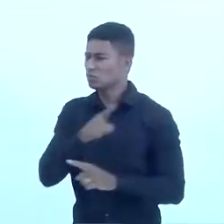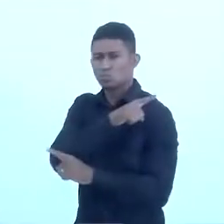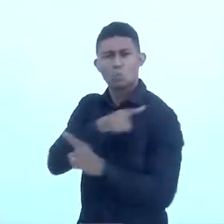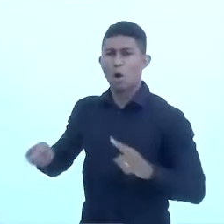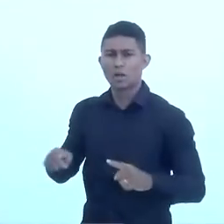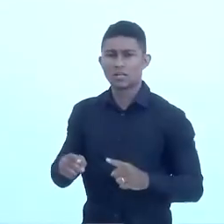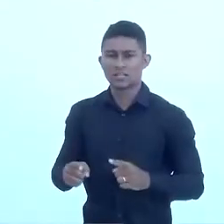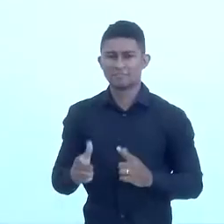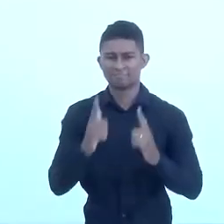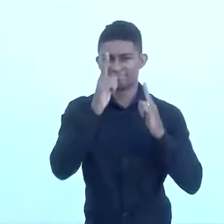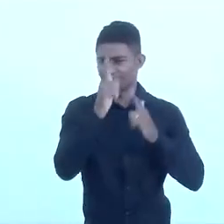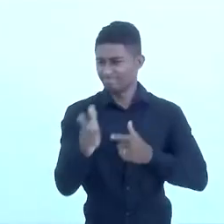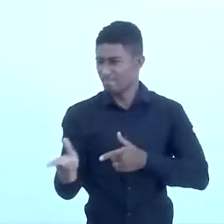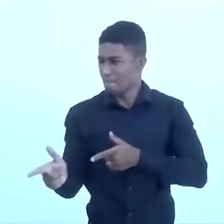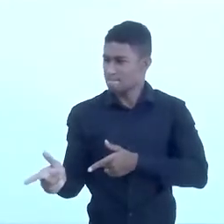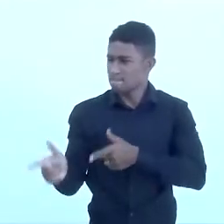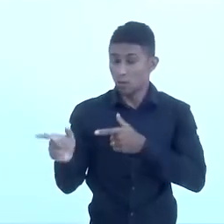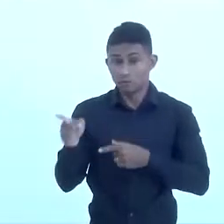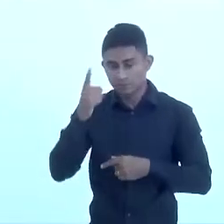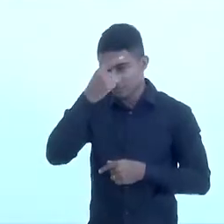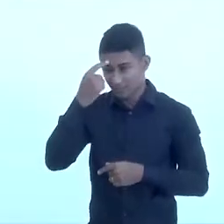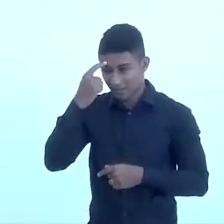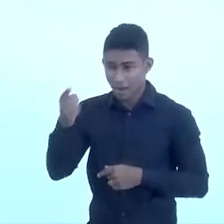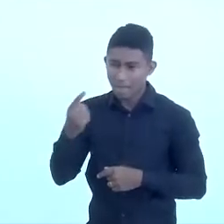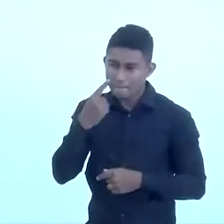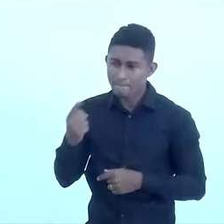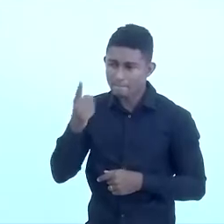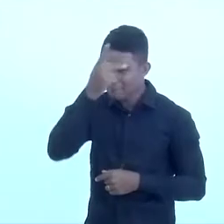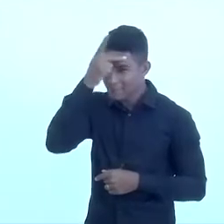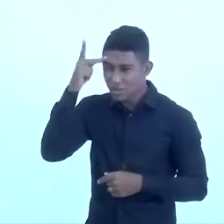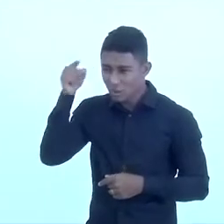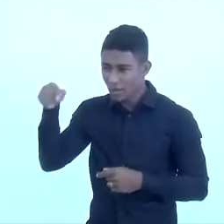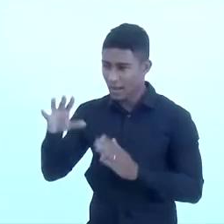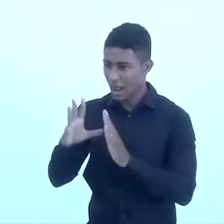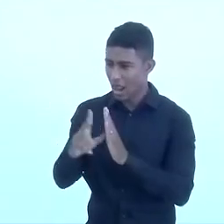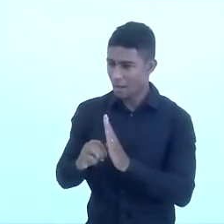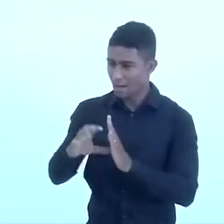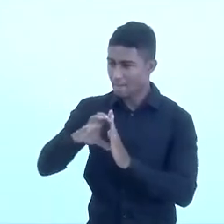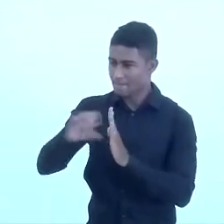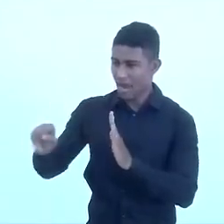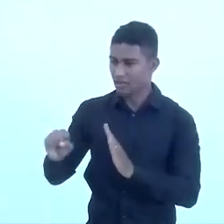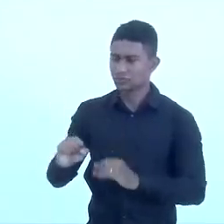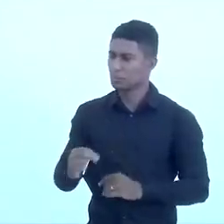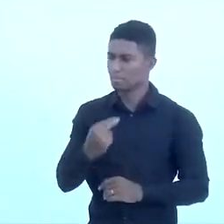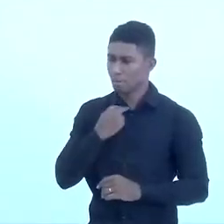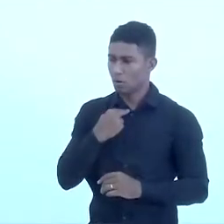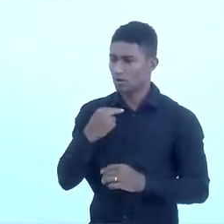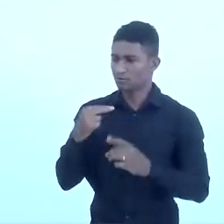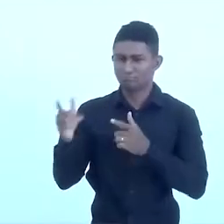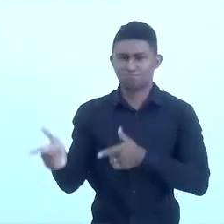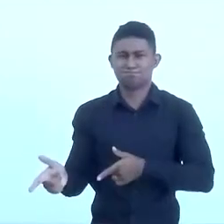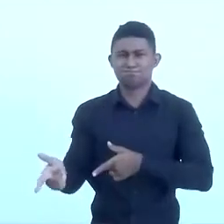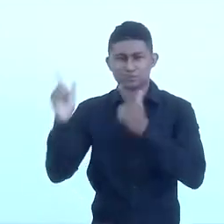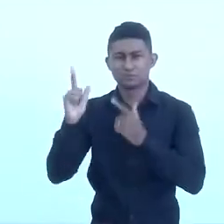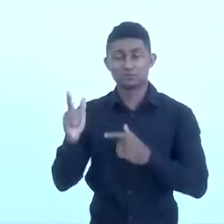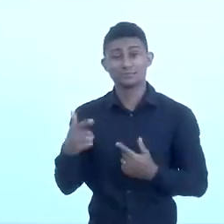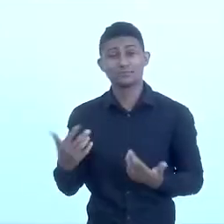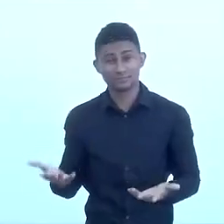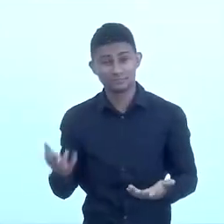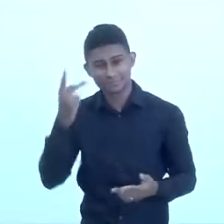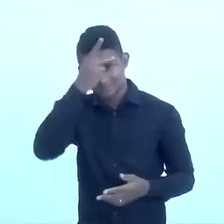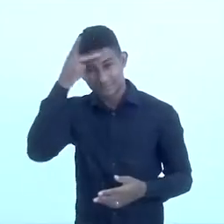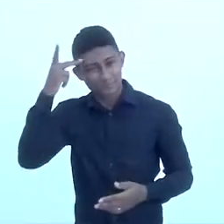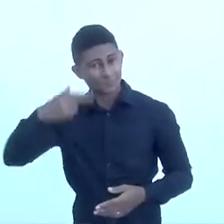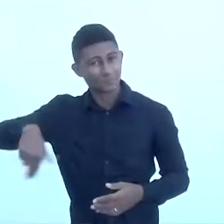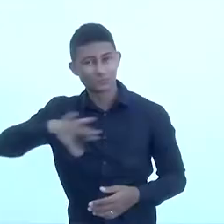boca, aquele espingarda de chumbinho, e para você não poder pegar aquela banana,